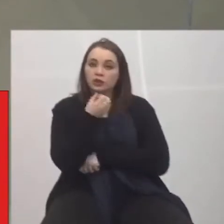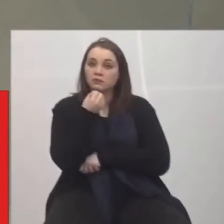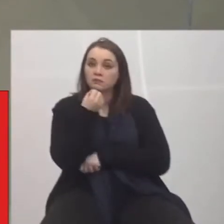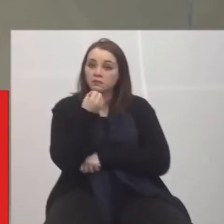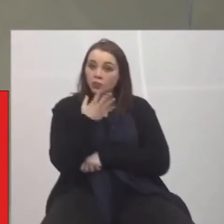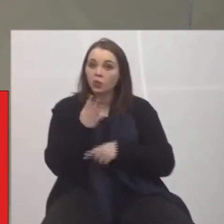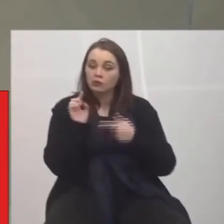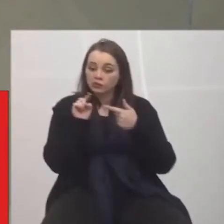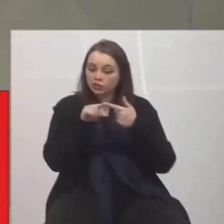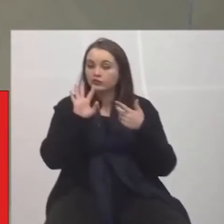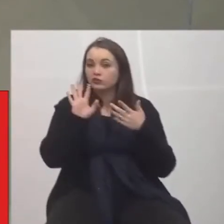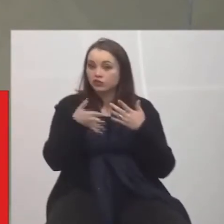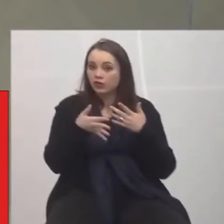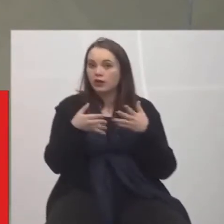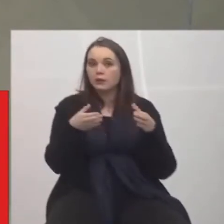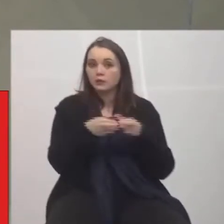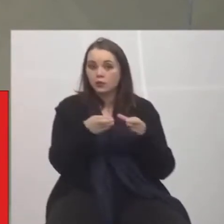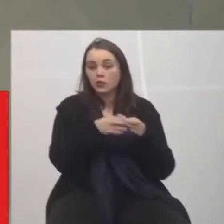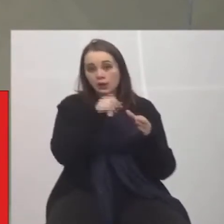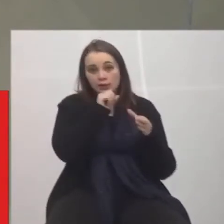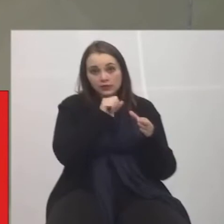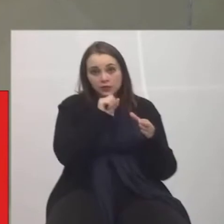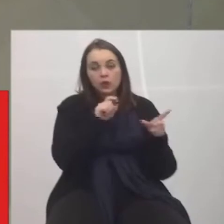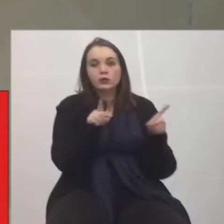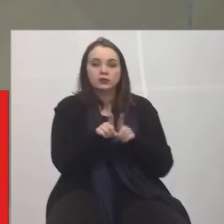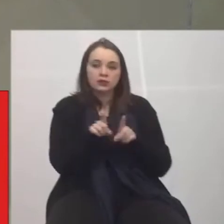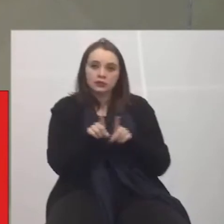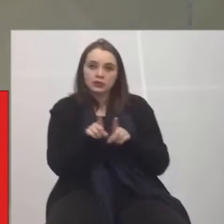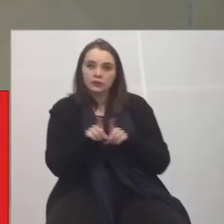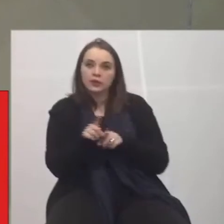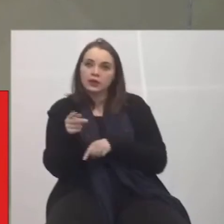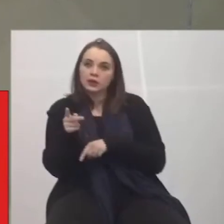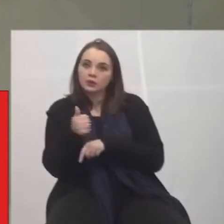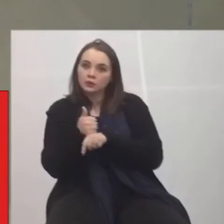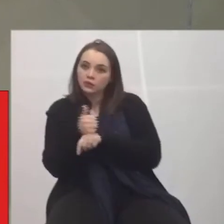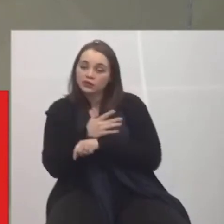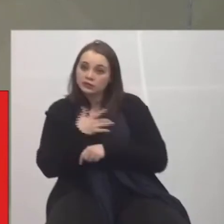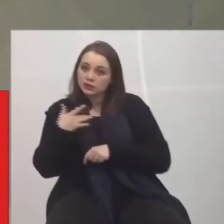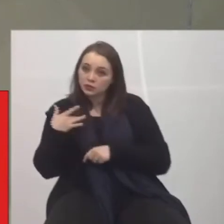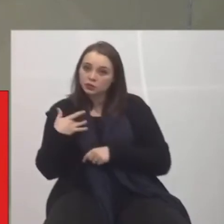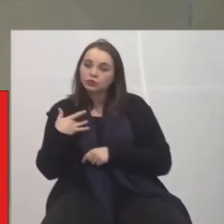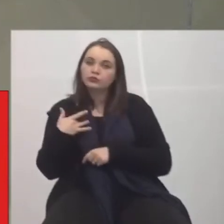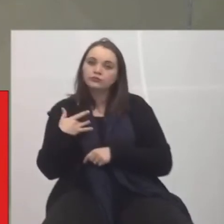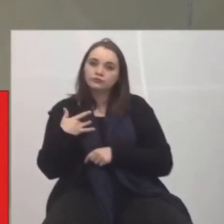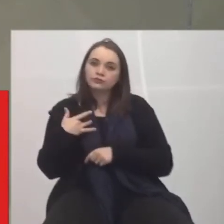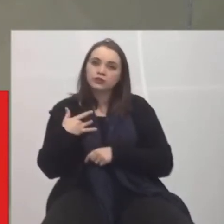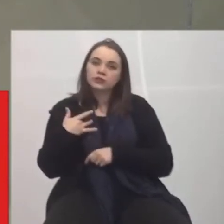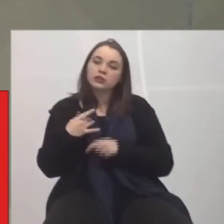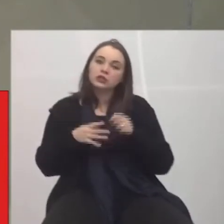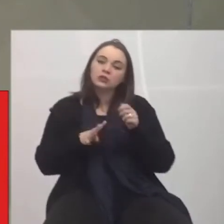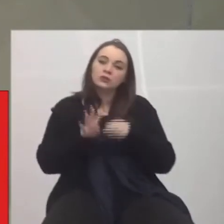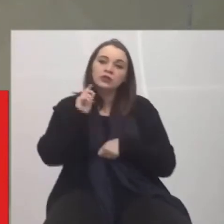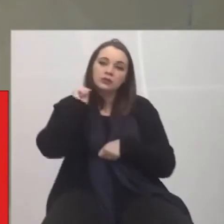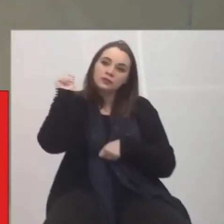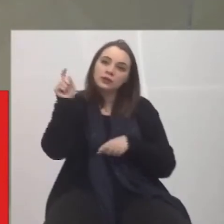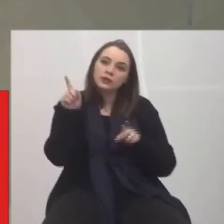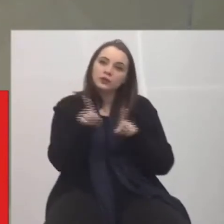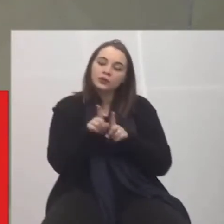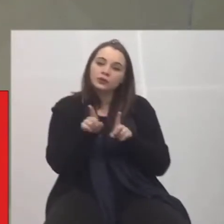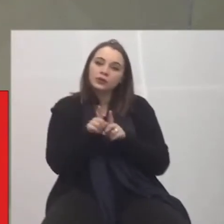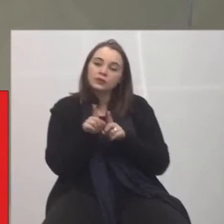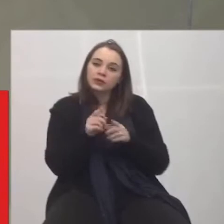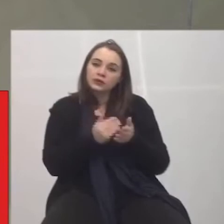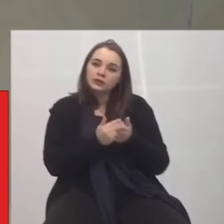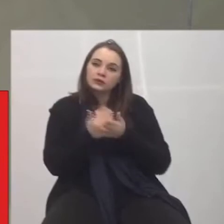meta atingida tanto para o grupo de idosos quanto para os profissionais de saúde. E em meados de abril também houve o início